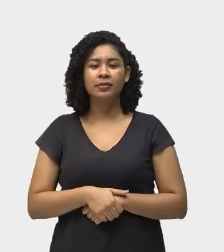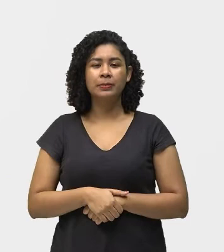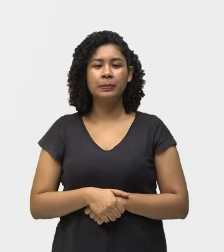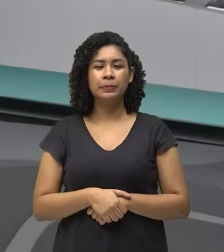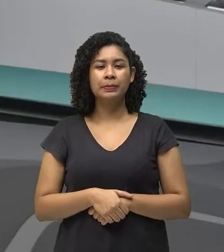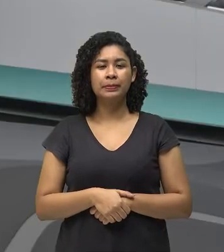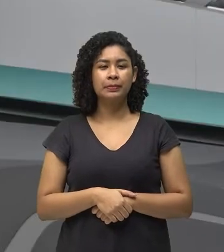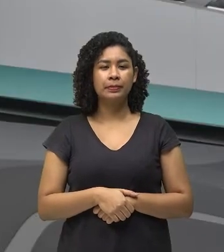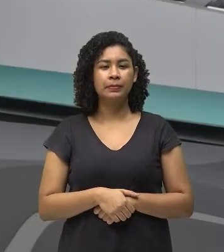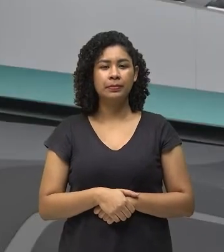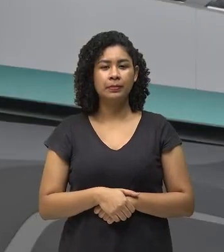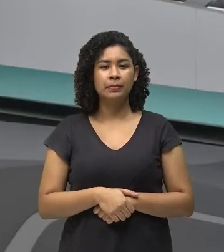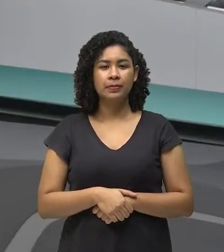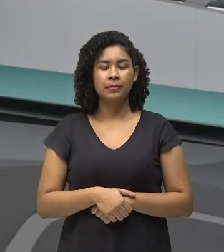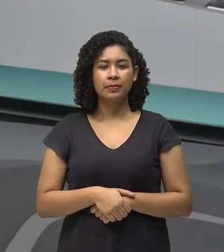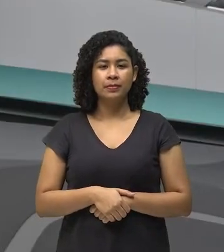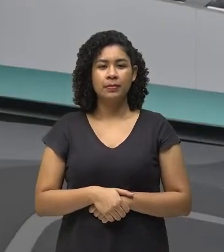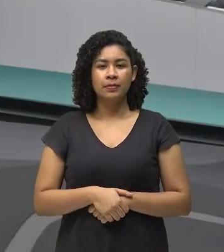junto comigo.